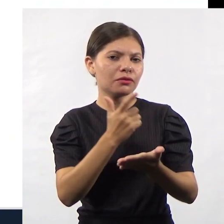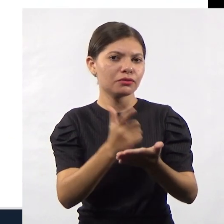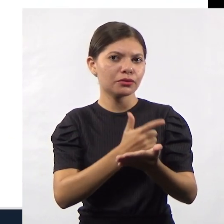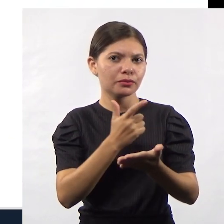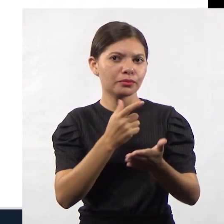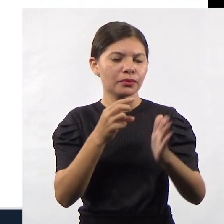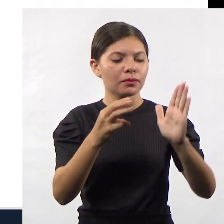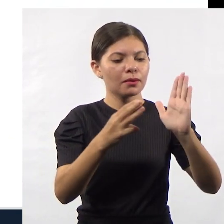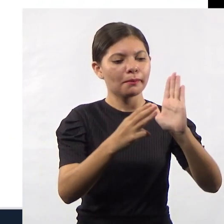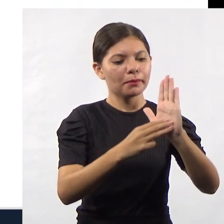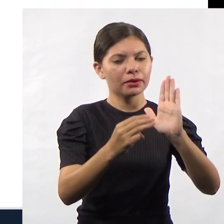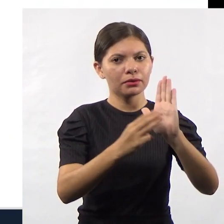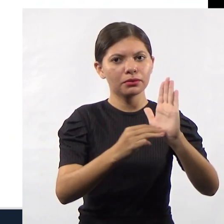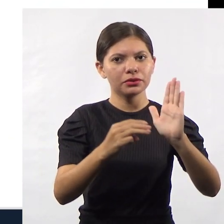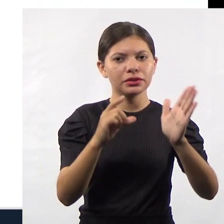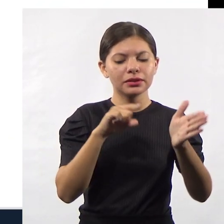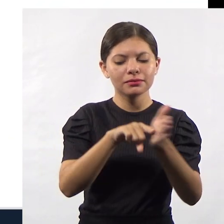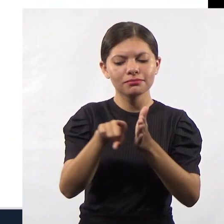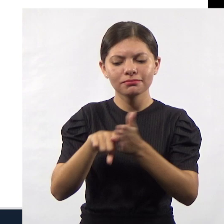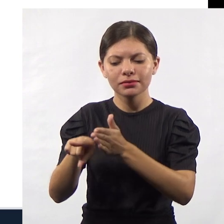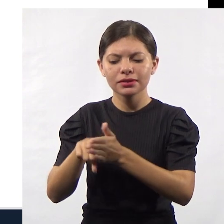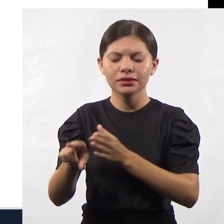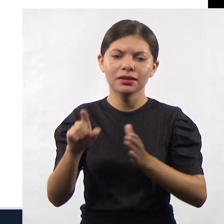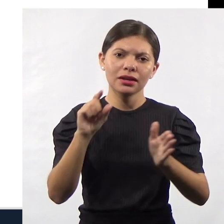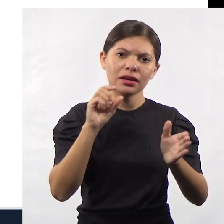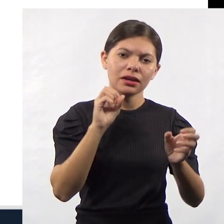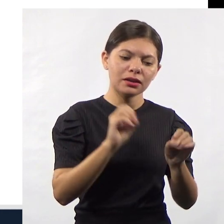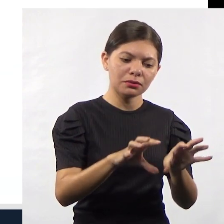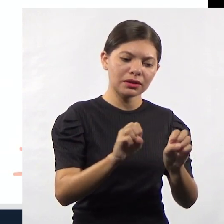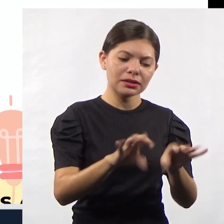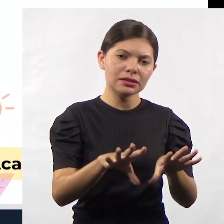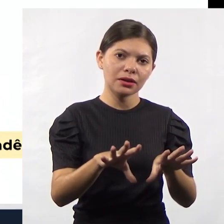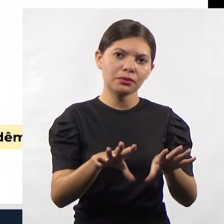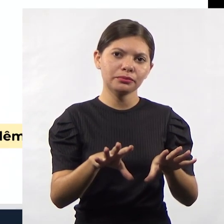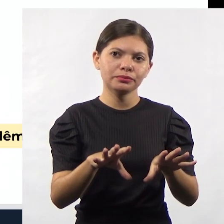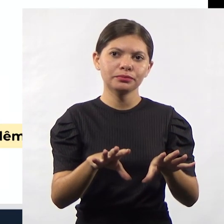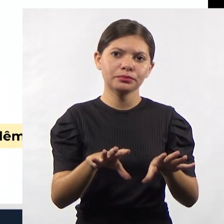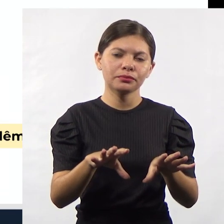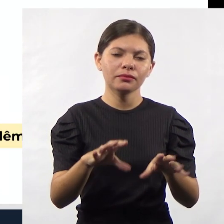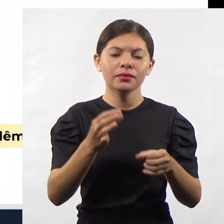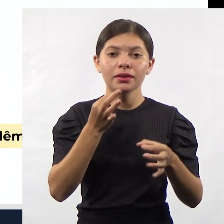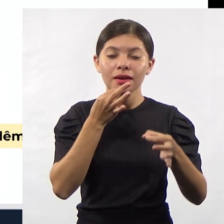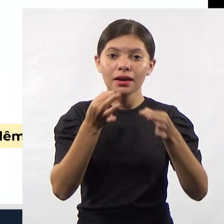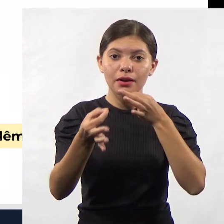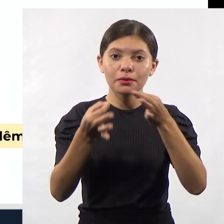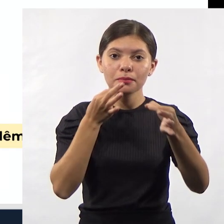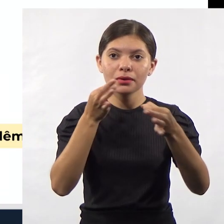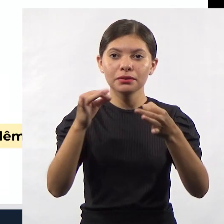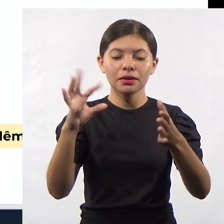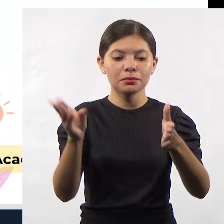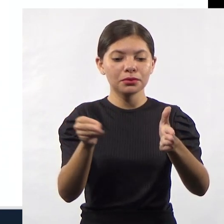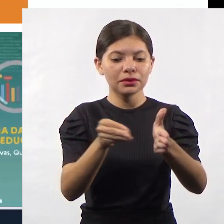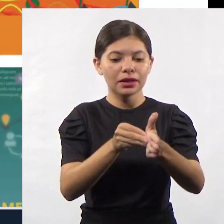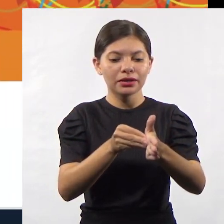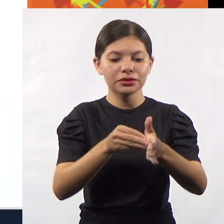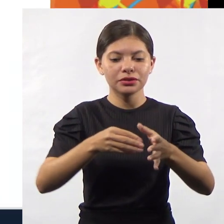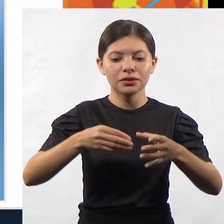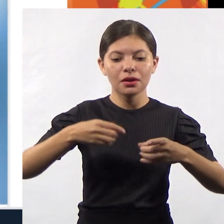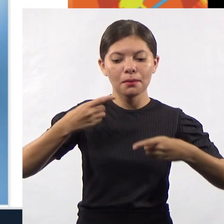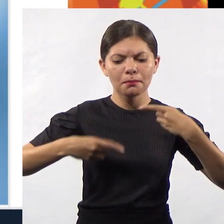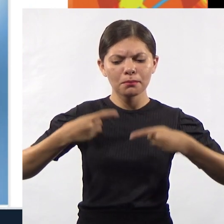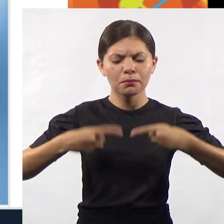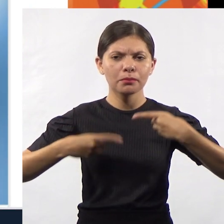Mata, Metodologia da Pesquisa em Educação, e também para a construção de argumento e uma abordagem